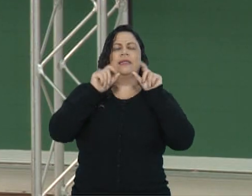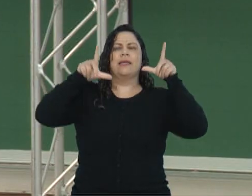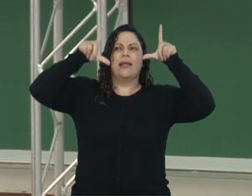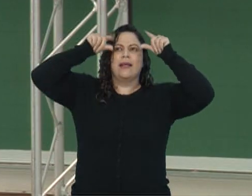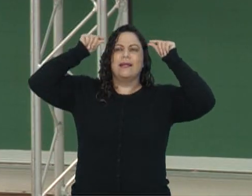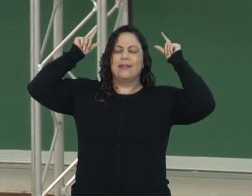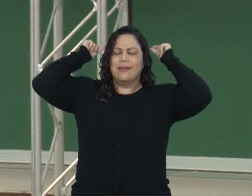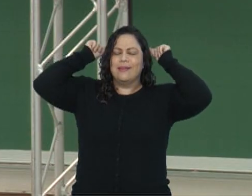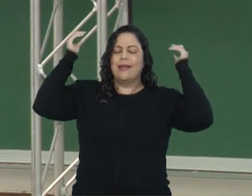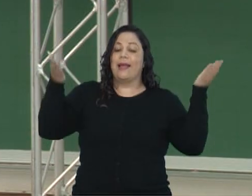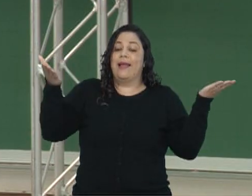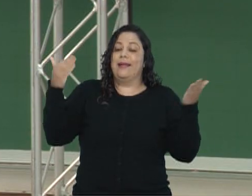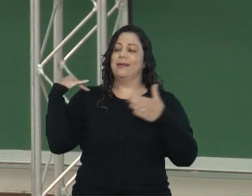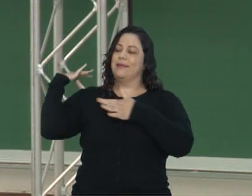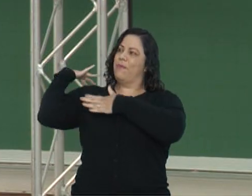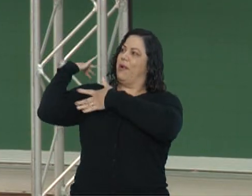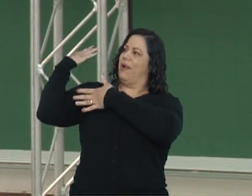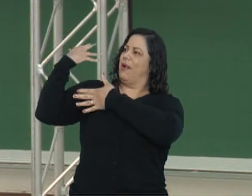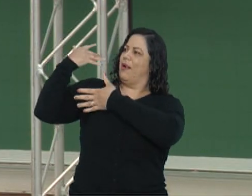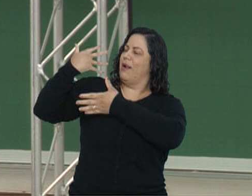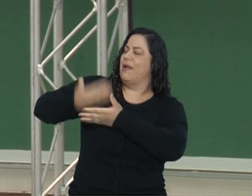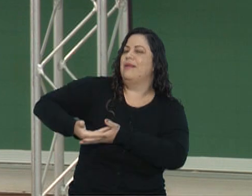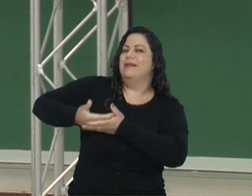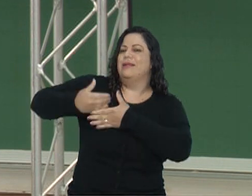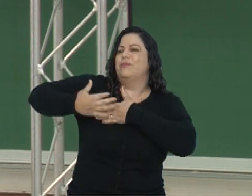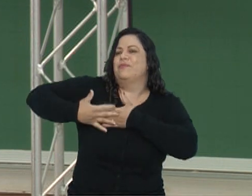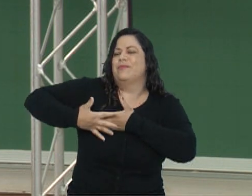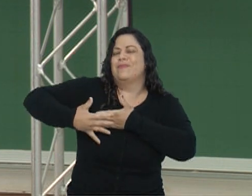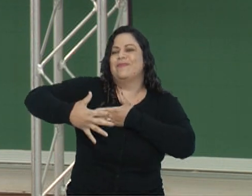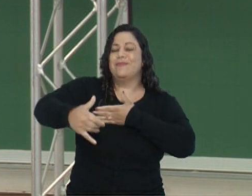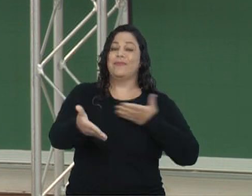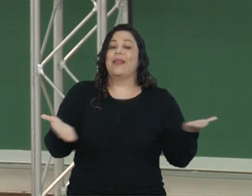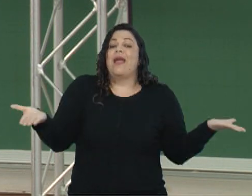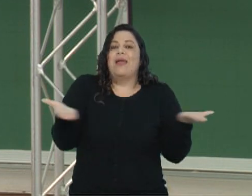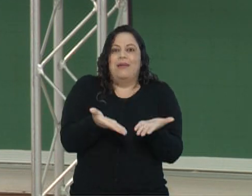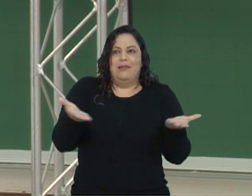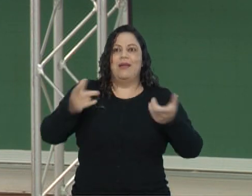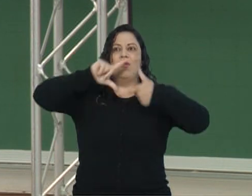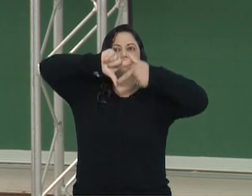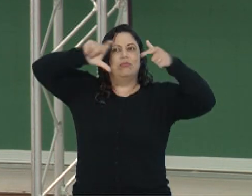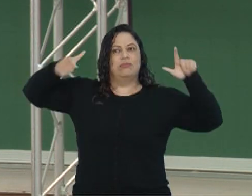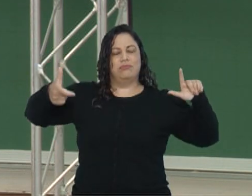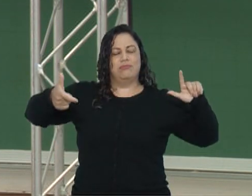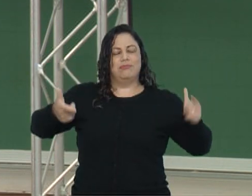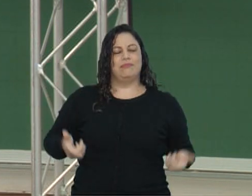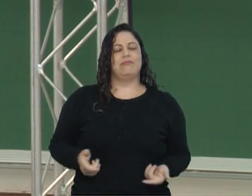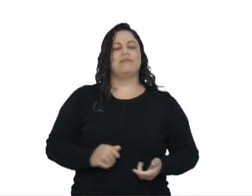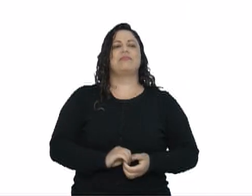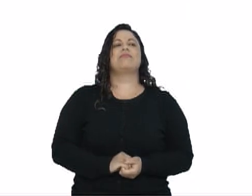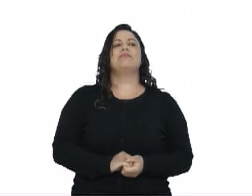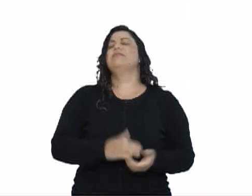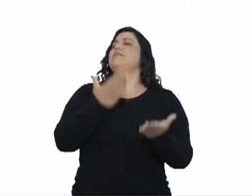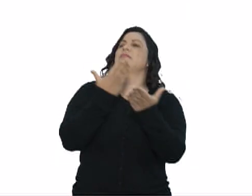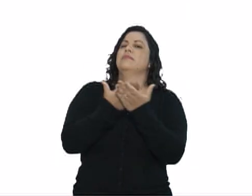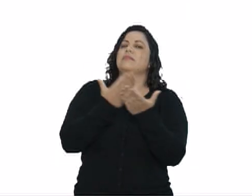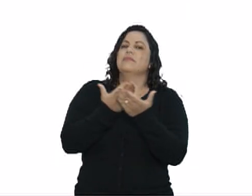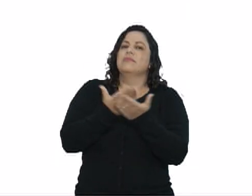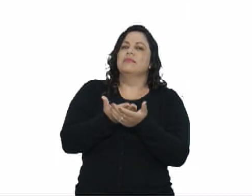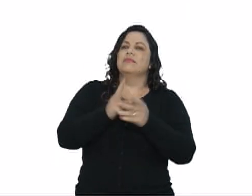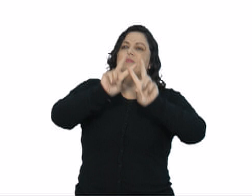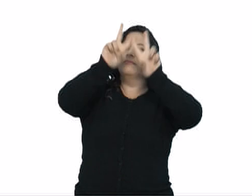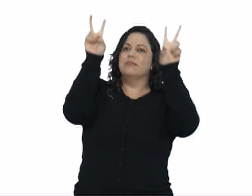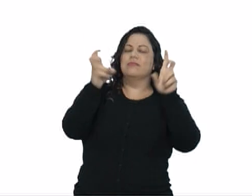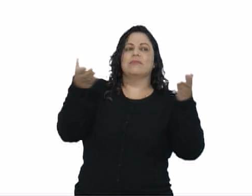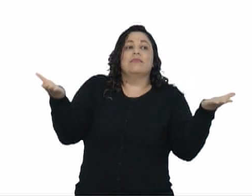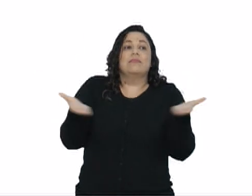por 2.500 anos, né, vendo as três possibilidades da democracia. Já na aula de hoje,